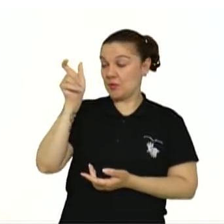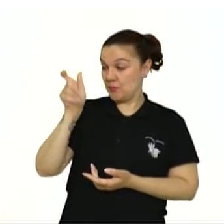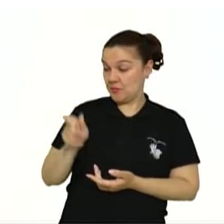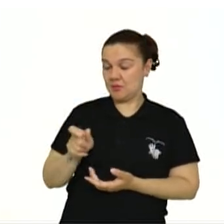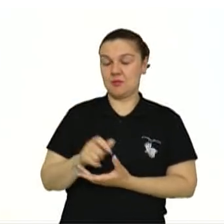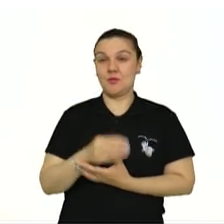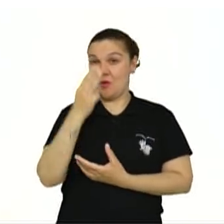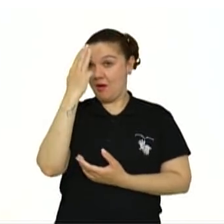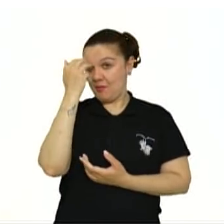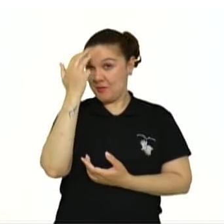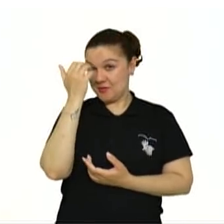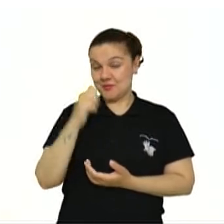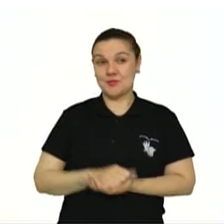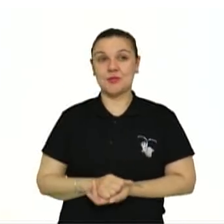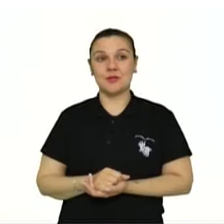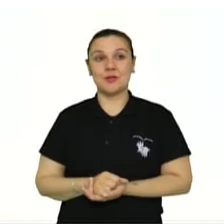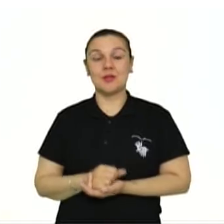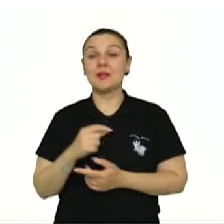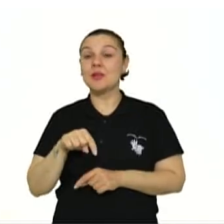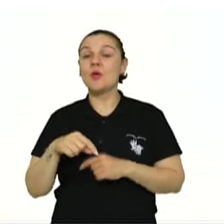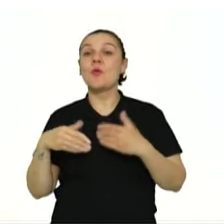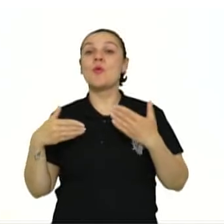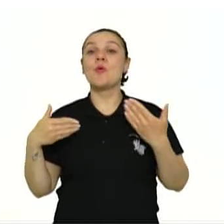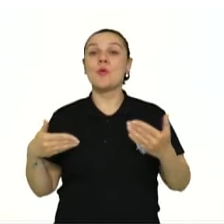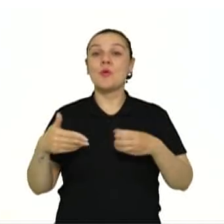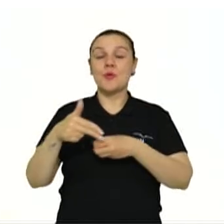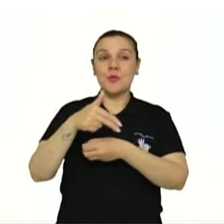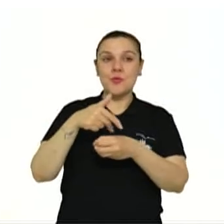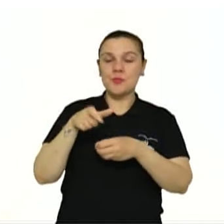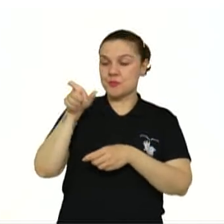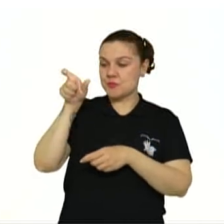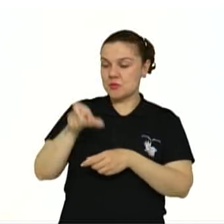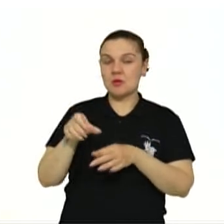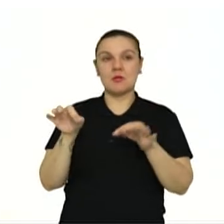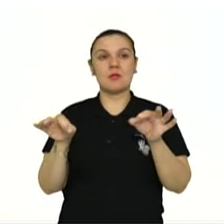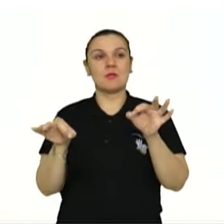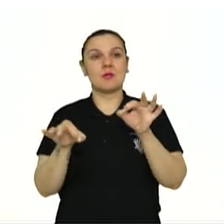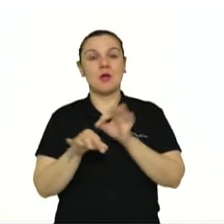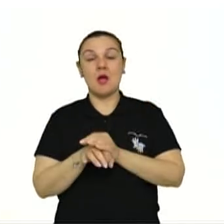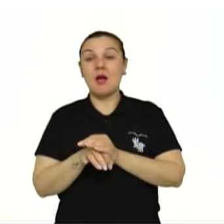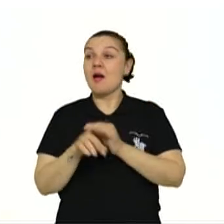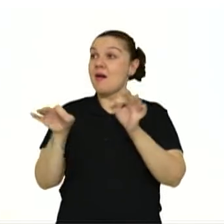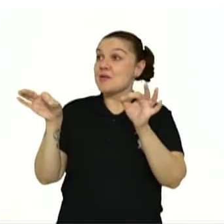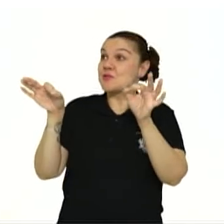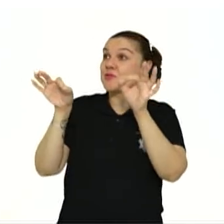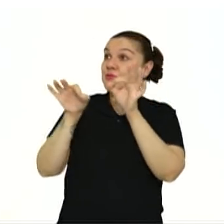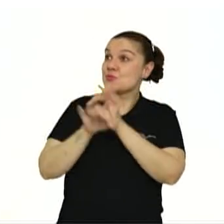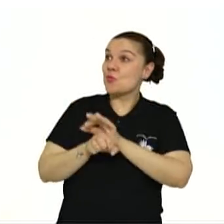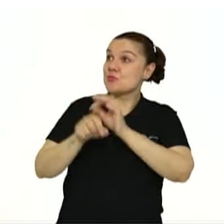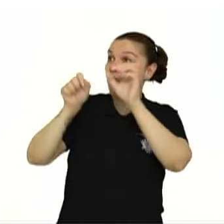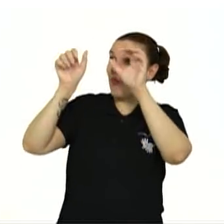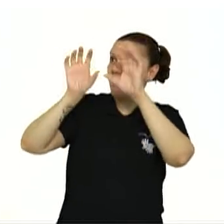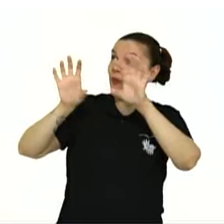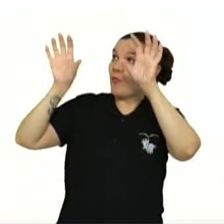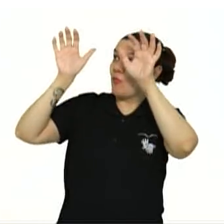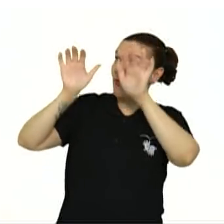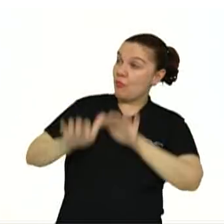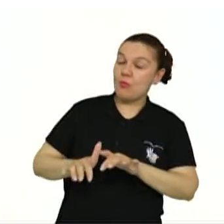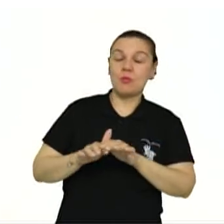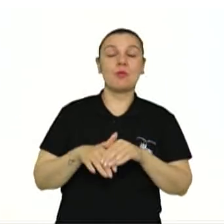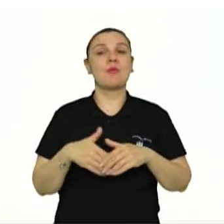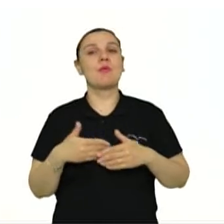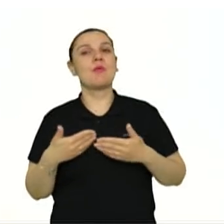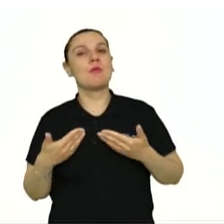aqui. O núcleo e o núcleo desse sujeito. A solução caiu do céu, tá? Então, observe essa frase